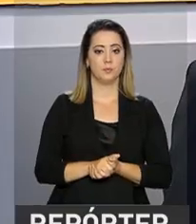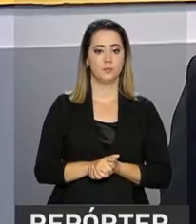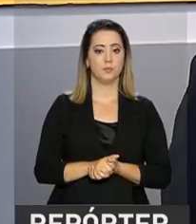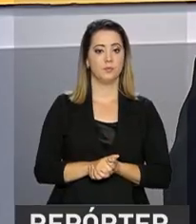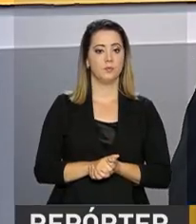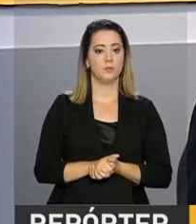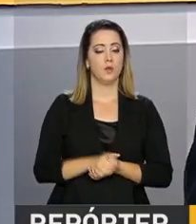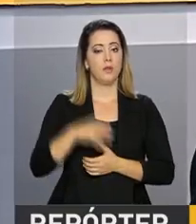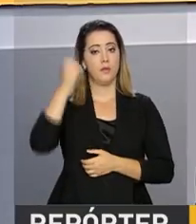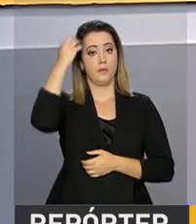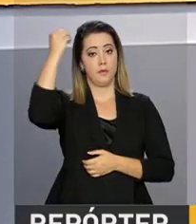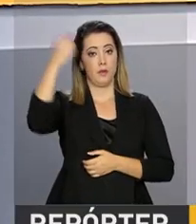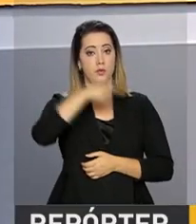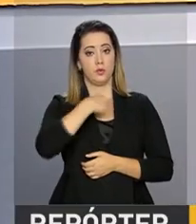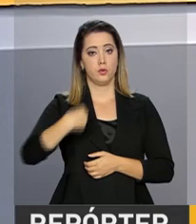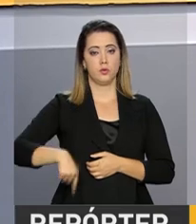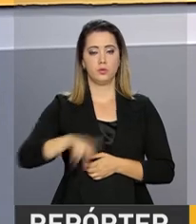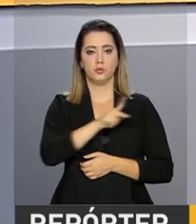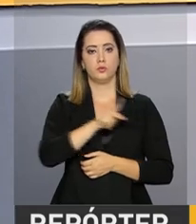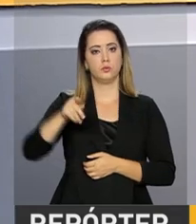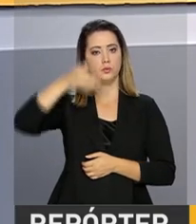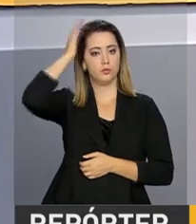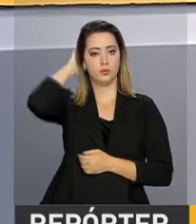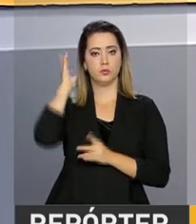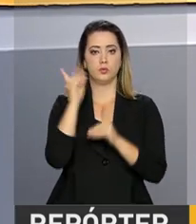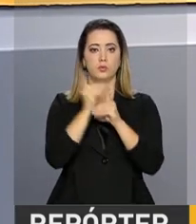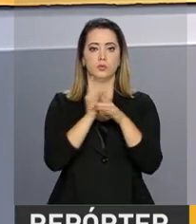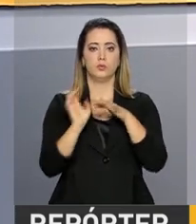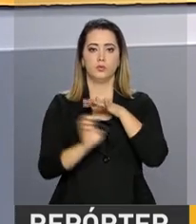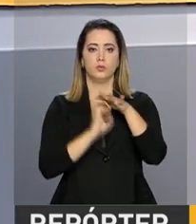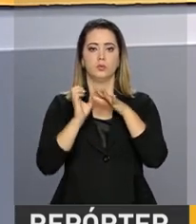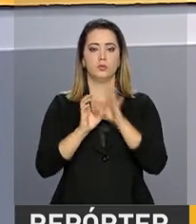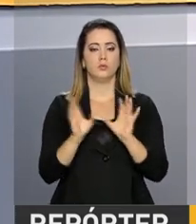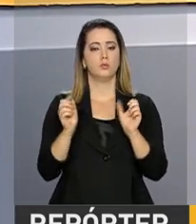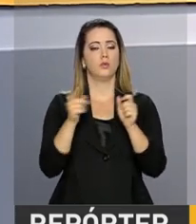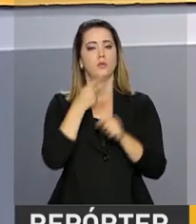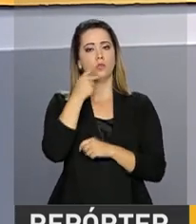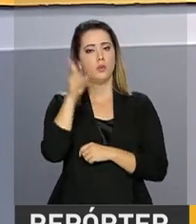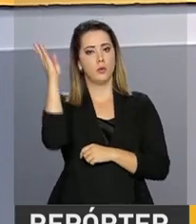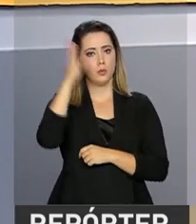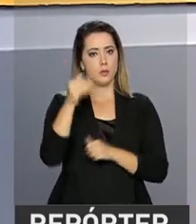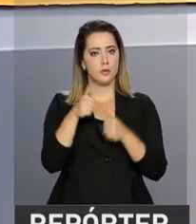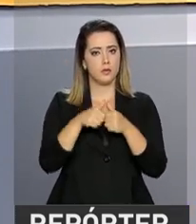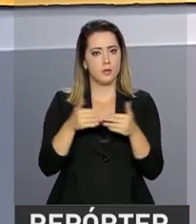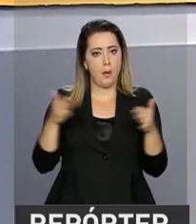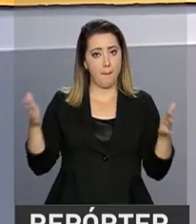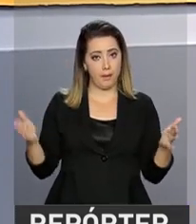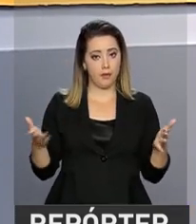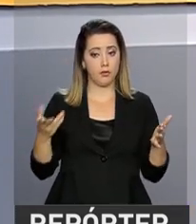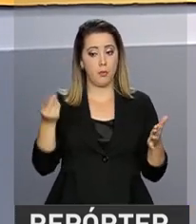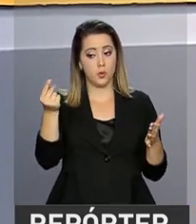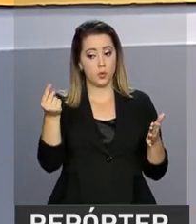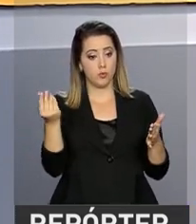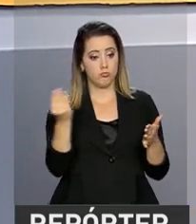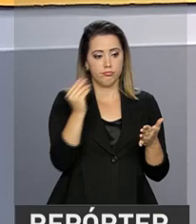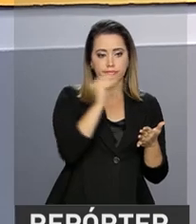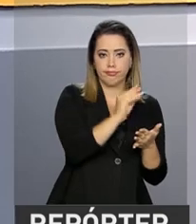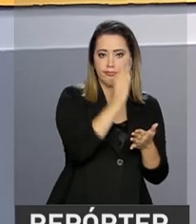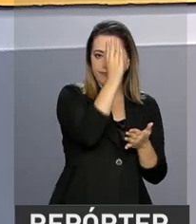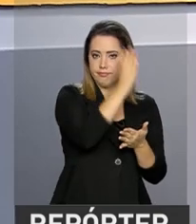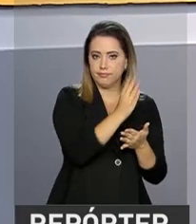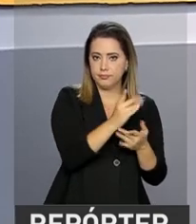em viagem à china o presidente michel temer se encontrou com empresários e disse que o brasil está de portas abertas para investimentos